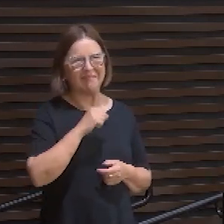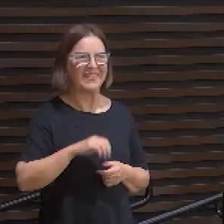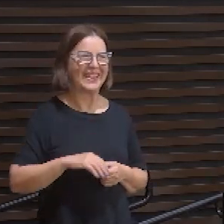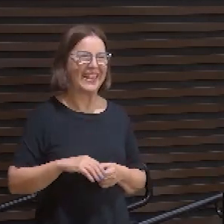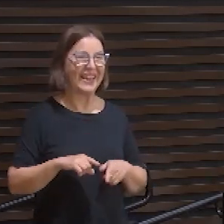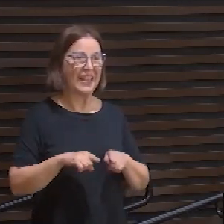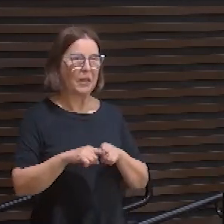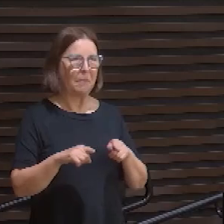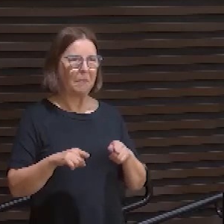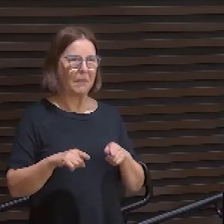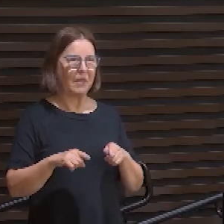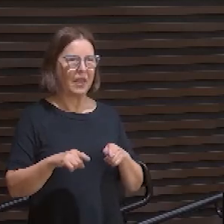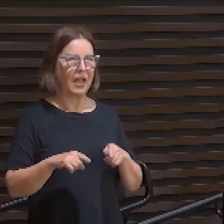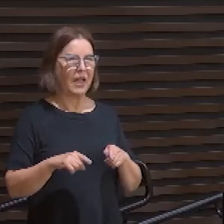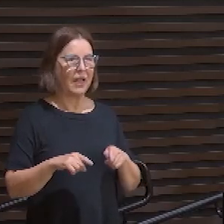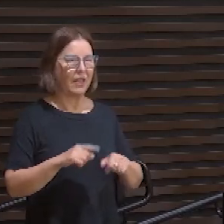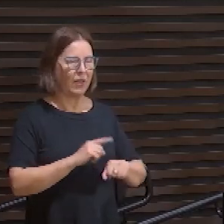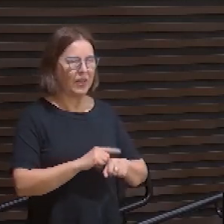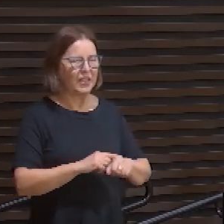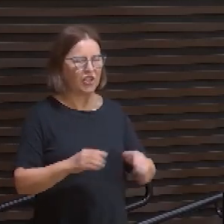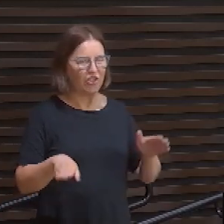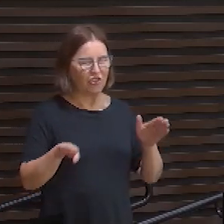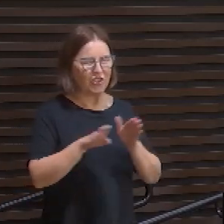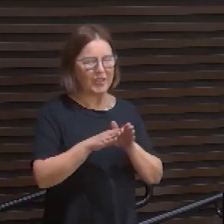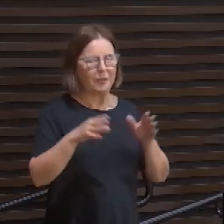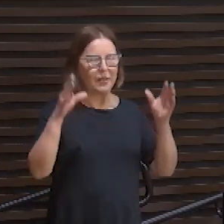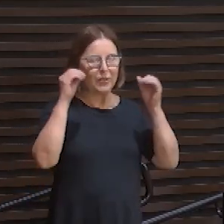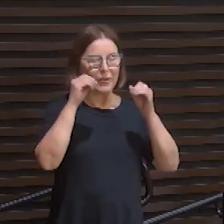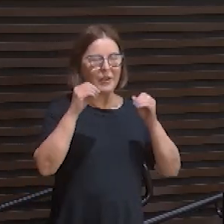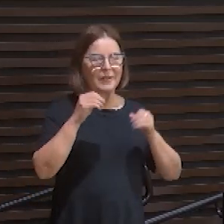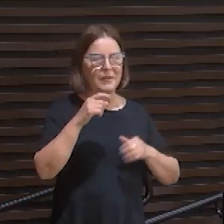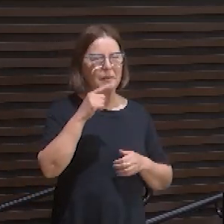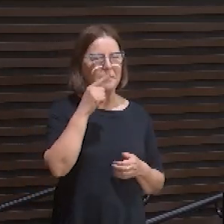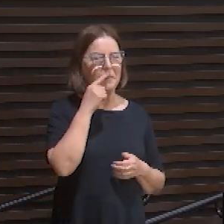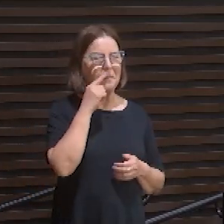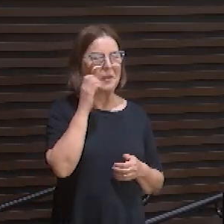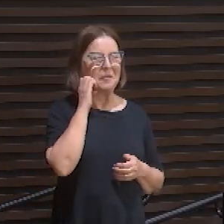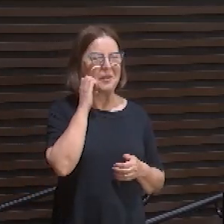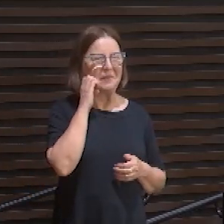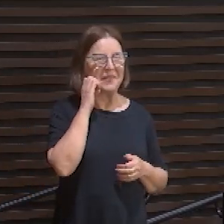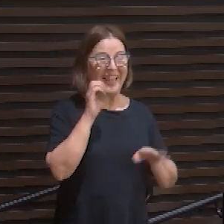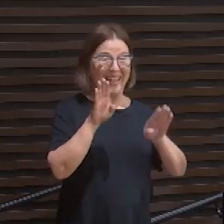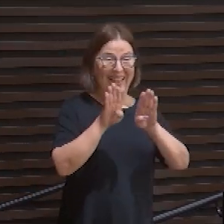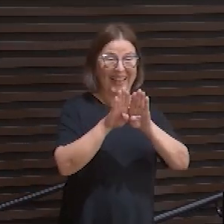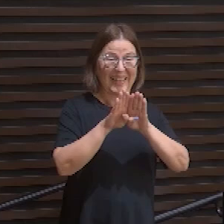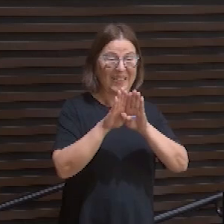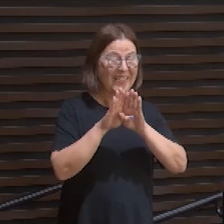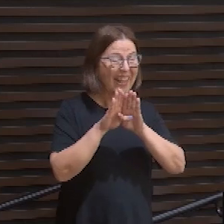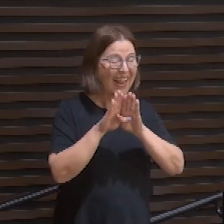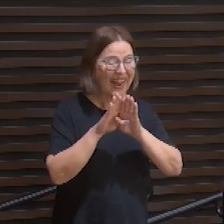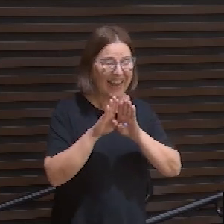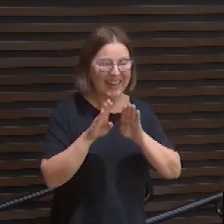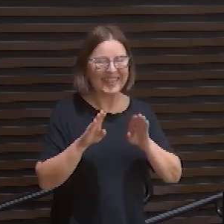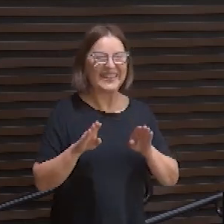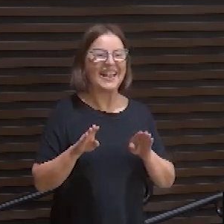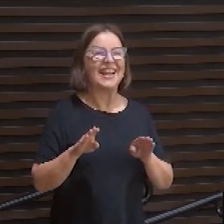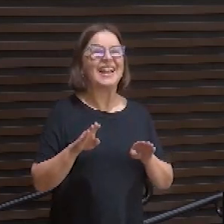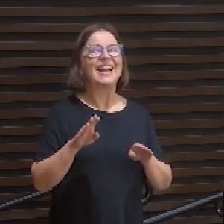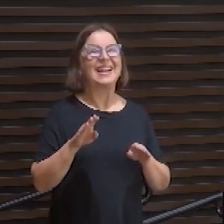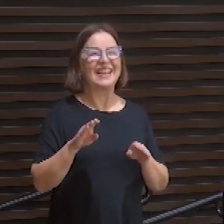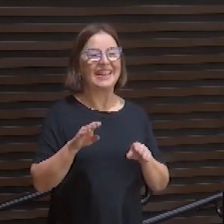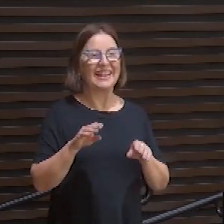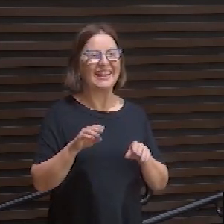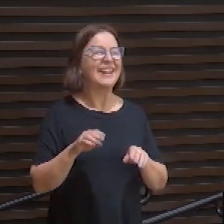Mas quando nós chegamos à noite lá, papai e mamãe estavam na porta, era meia-noite